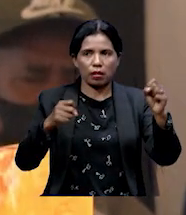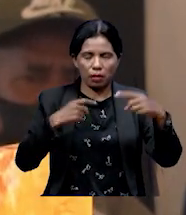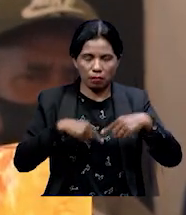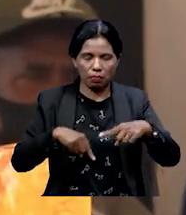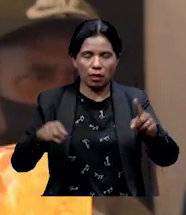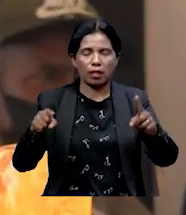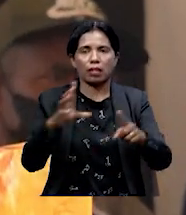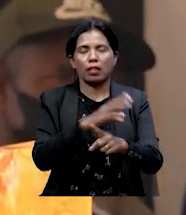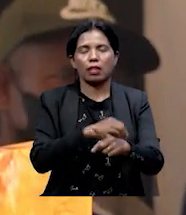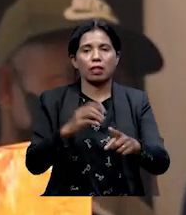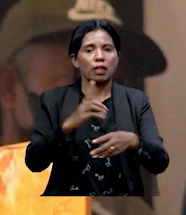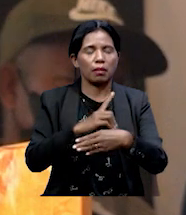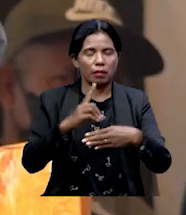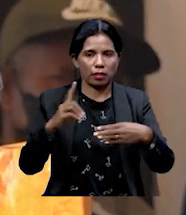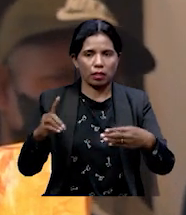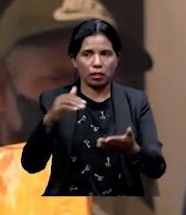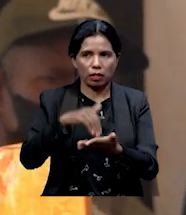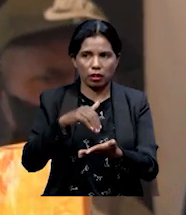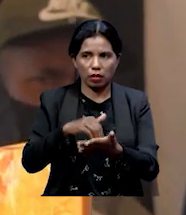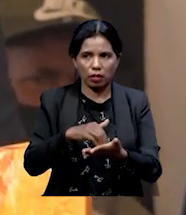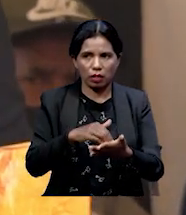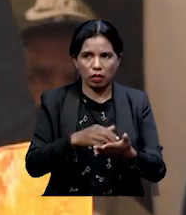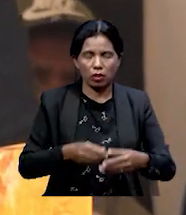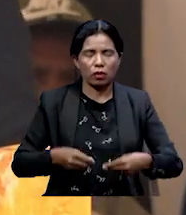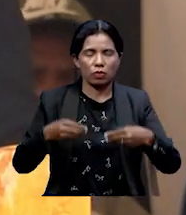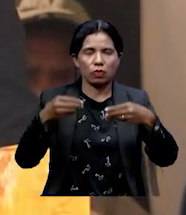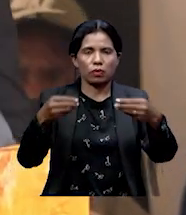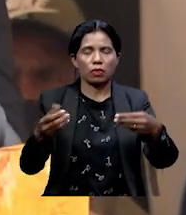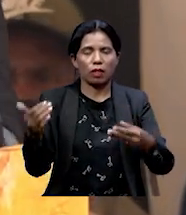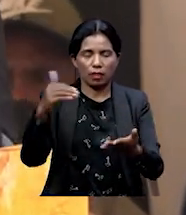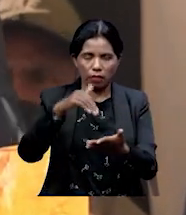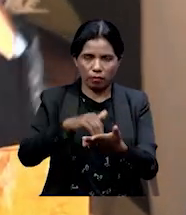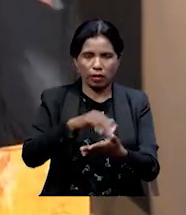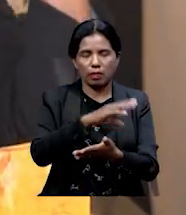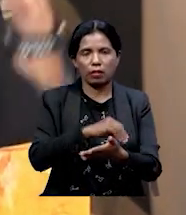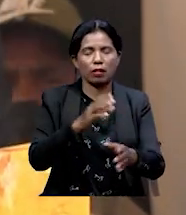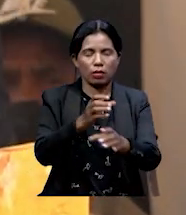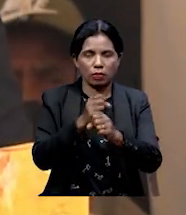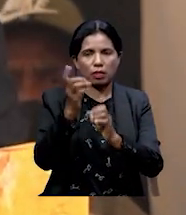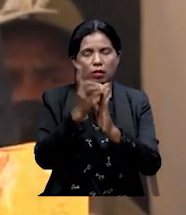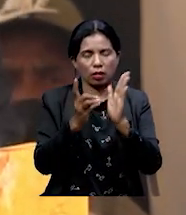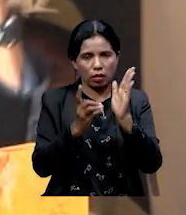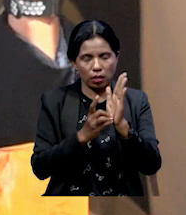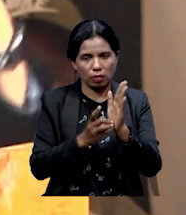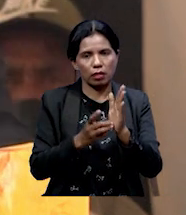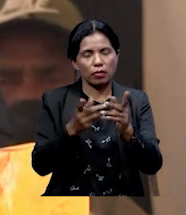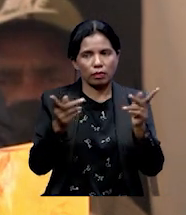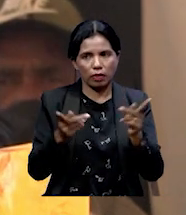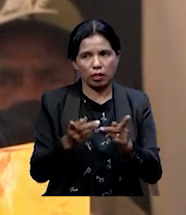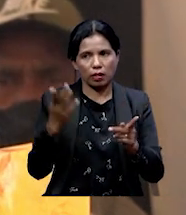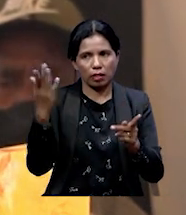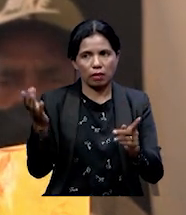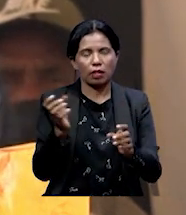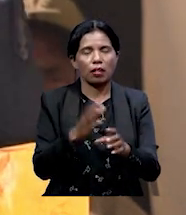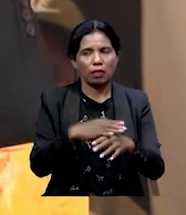ida estudos técnicos depois orienta fila fali ni engenheiro sira ba fonte dados e fato refere fonte dados para halu